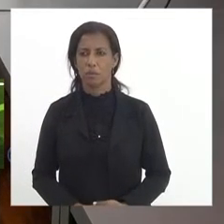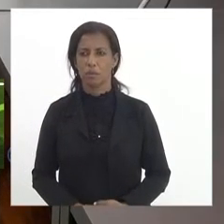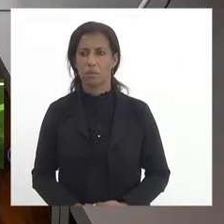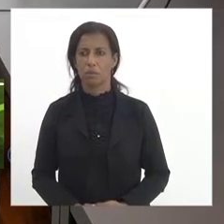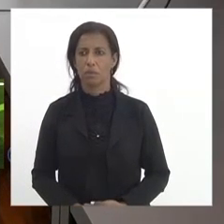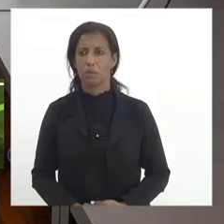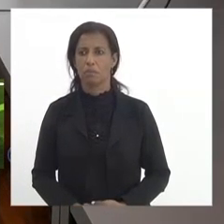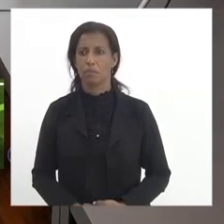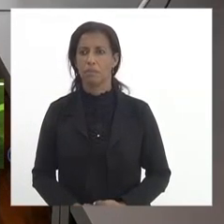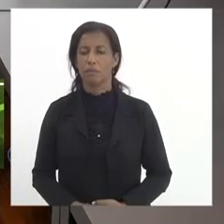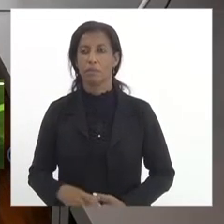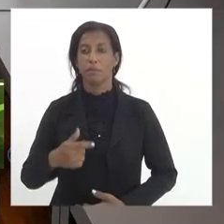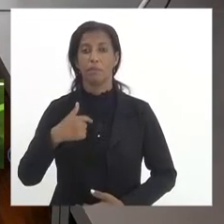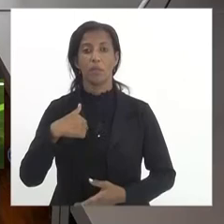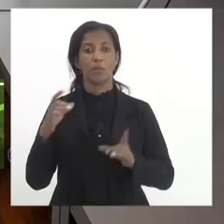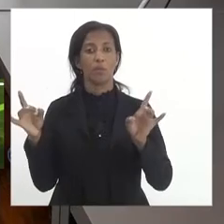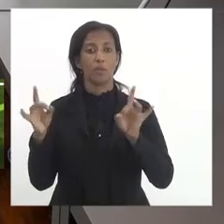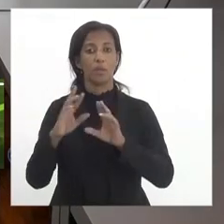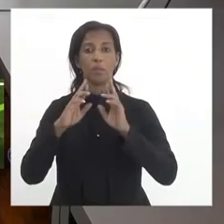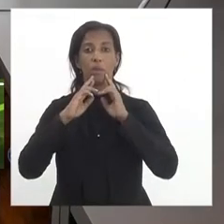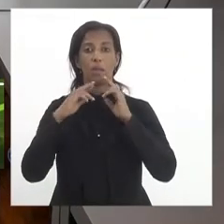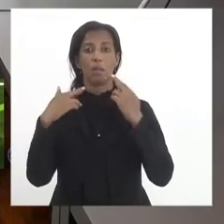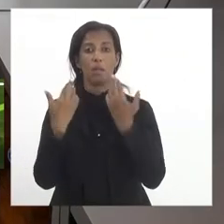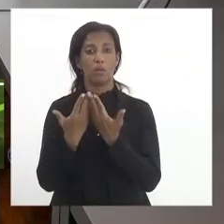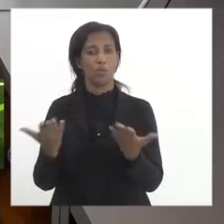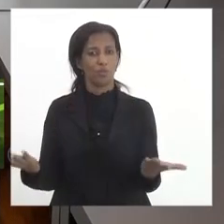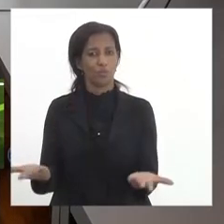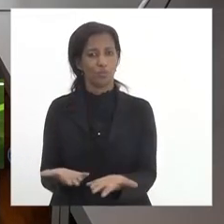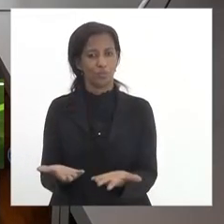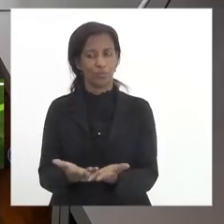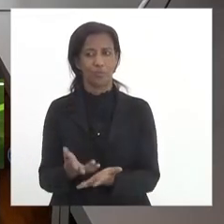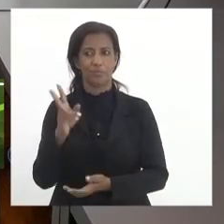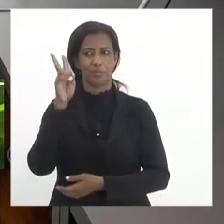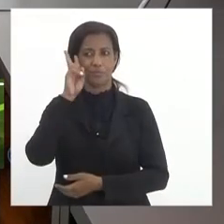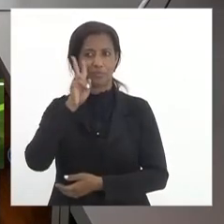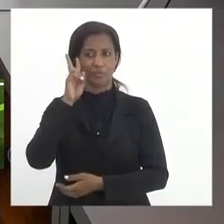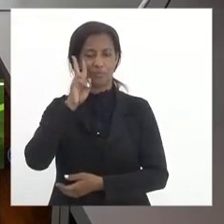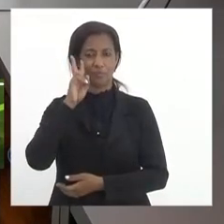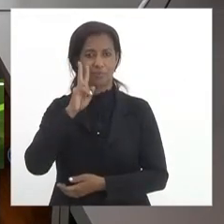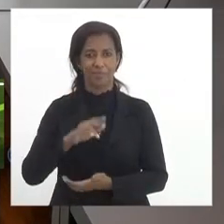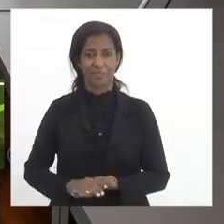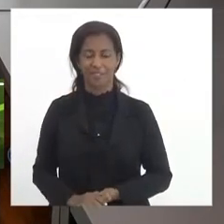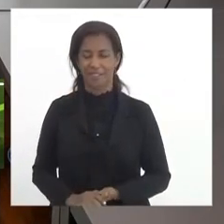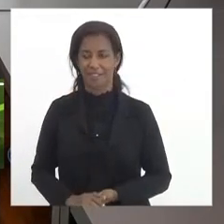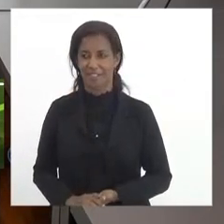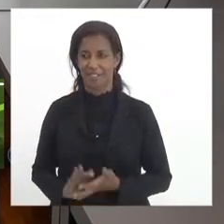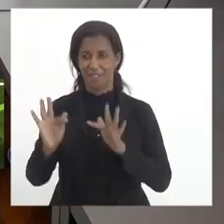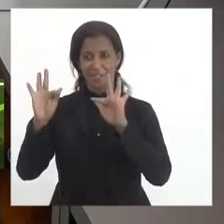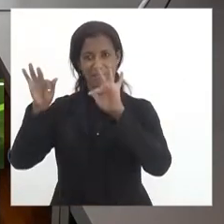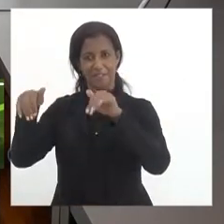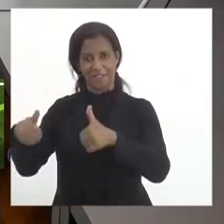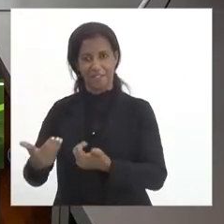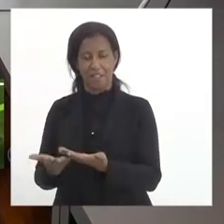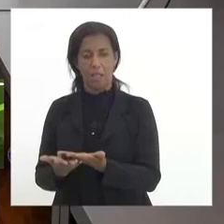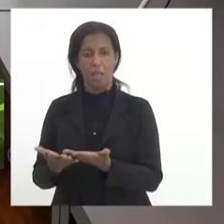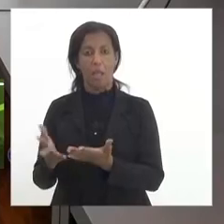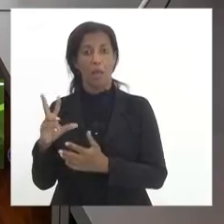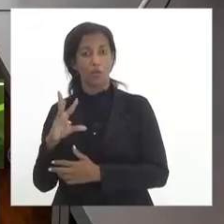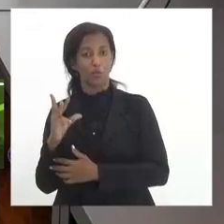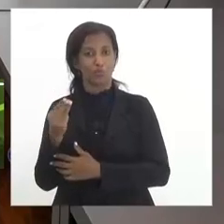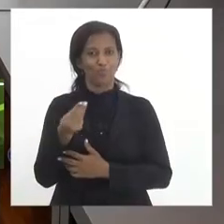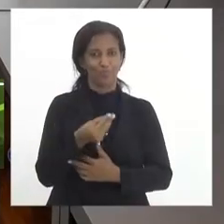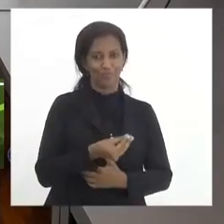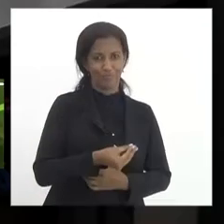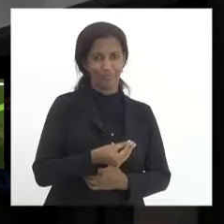Ok. Eu vou encerrar a reunião de hoje em homenagem à pequena historinha que eu terminar de contar, a homenagem aos Paralímpicos.